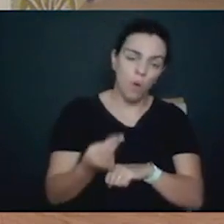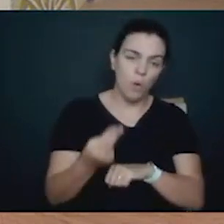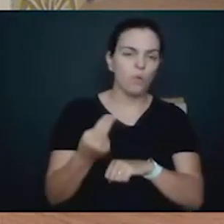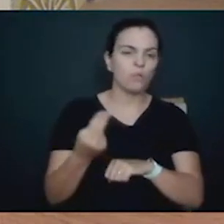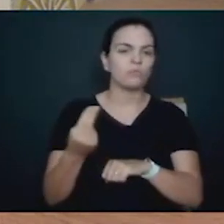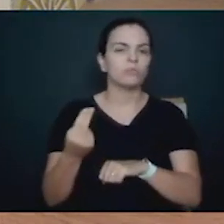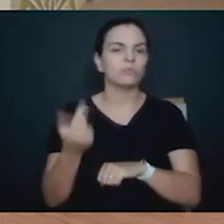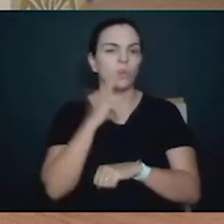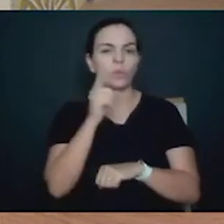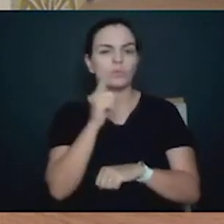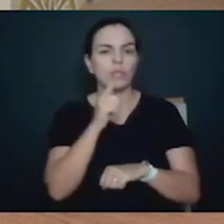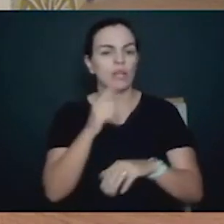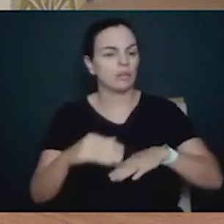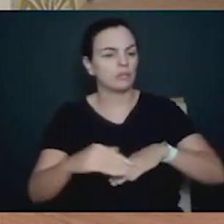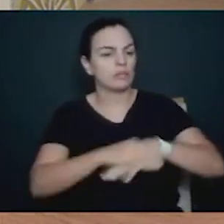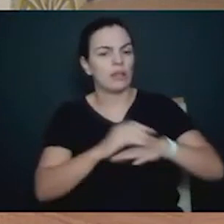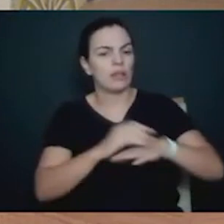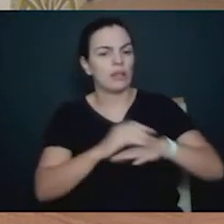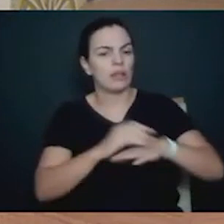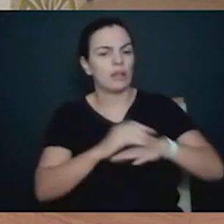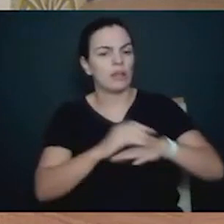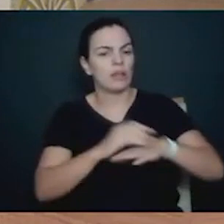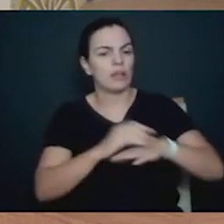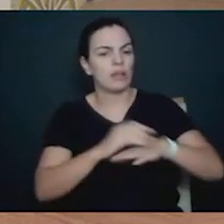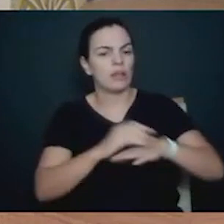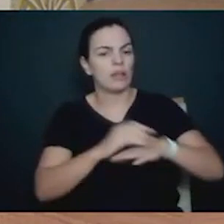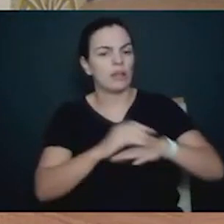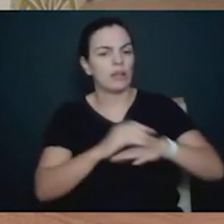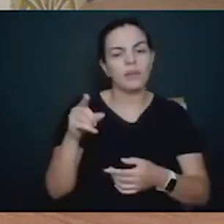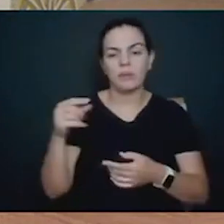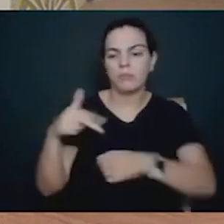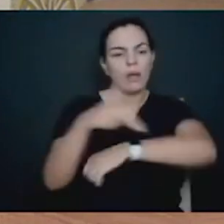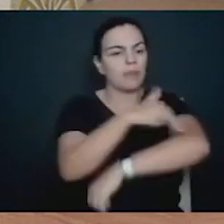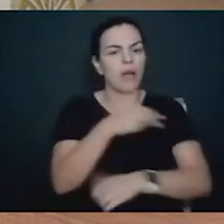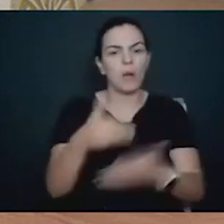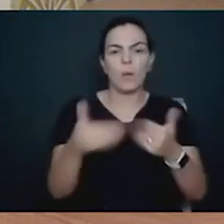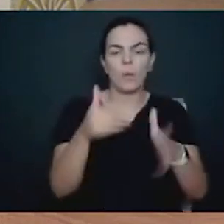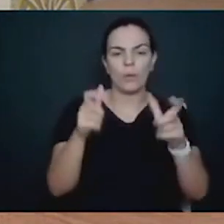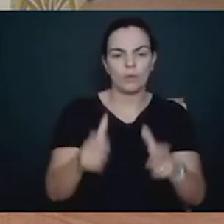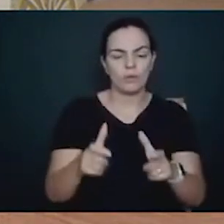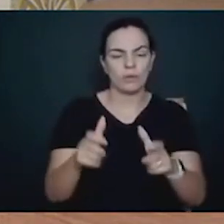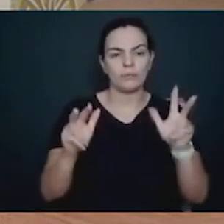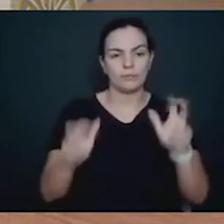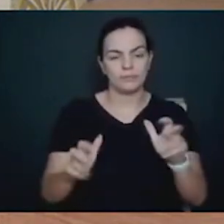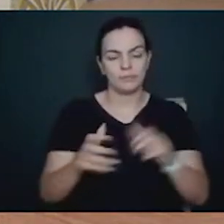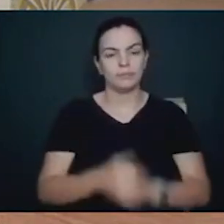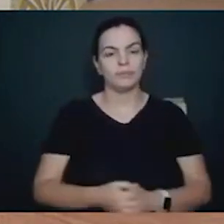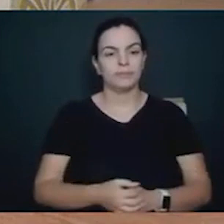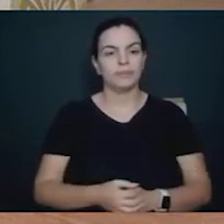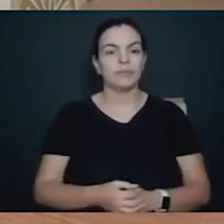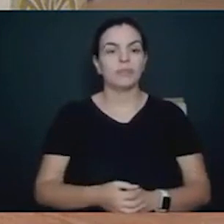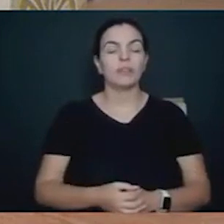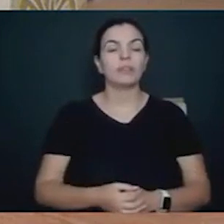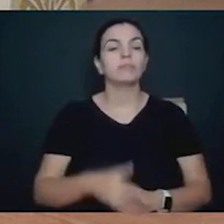dia. Então, também tem isso, né? A gente vai estar certamente fomentando aqui projetos sociais que atendem crianças e adolescentes, mas podemos estar dando